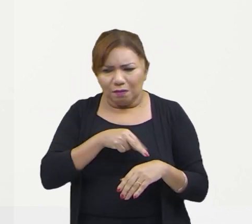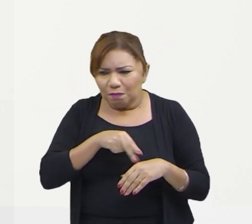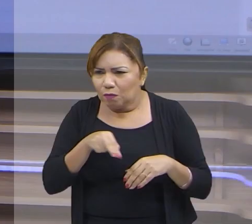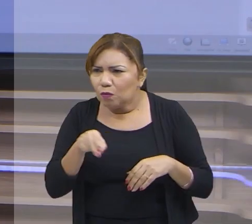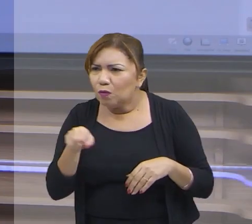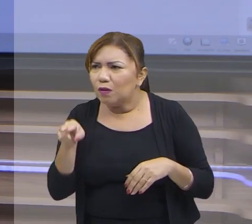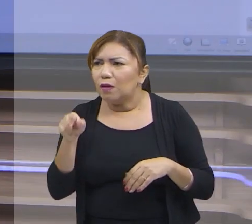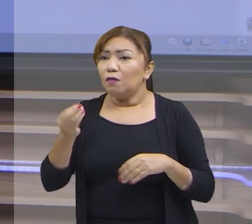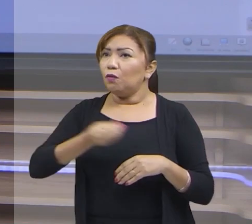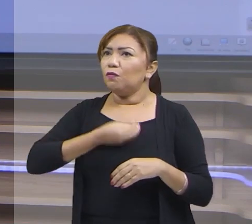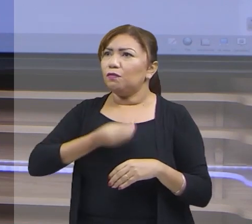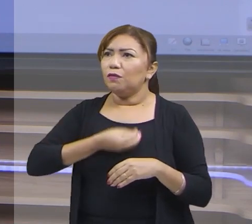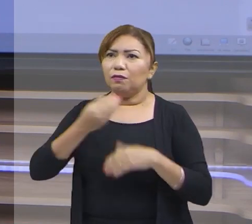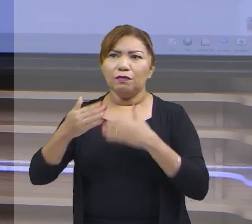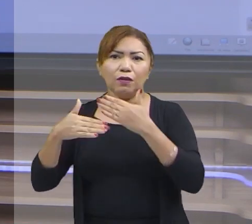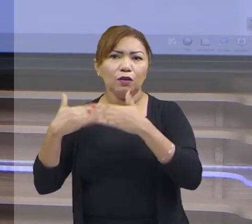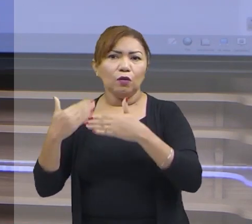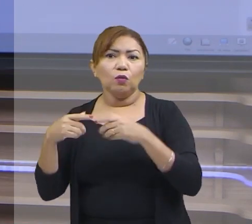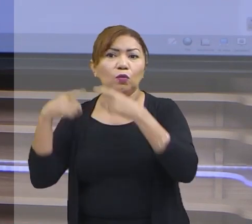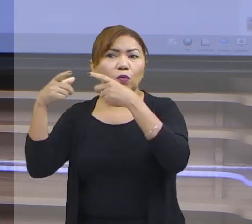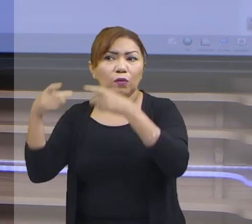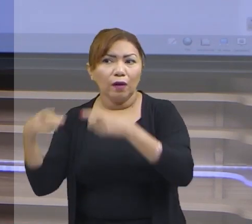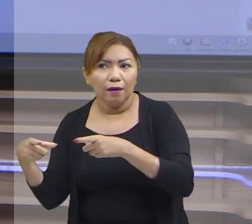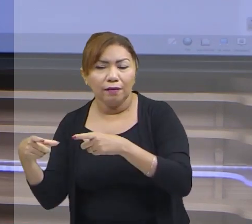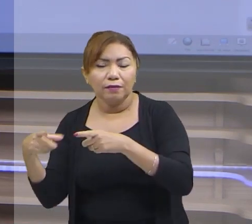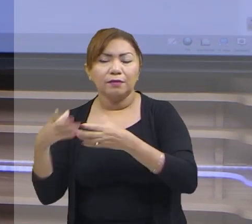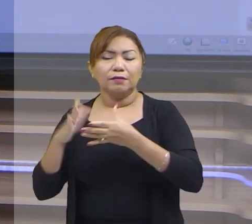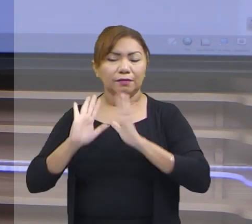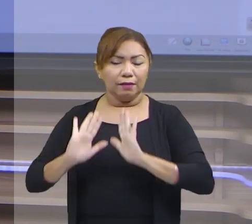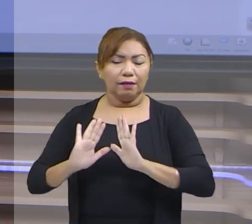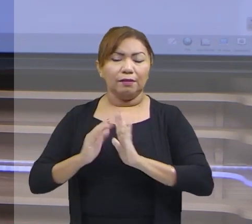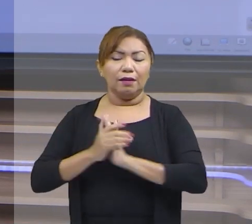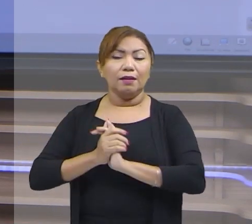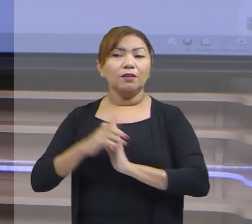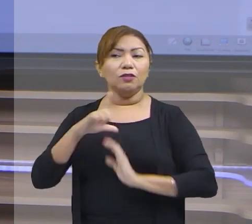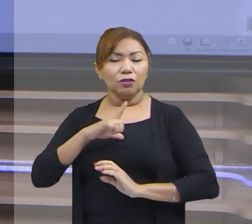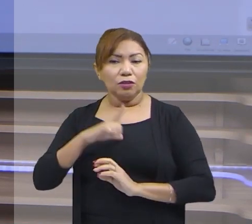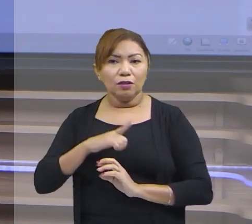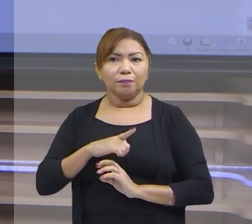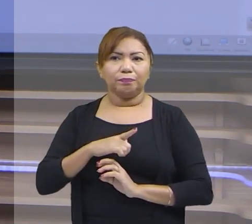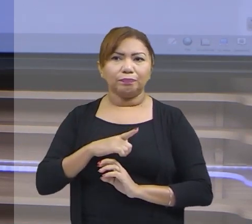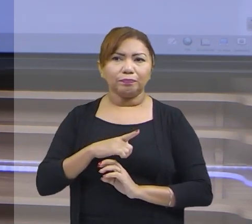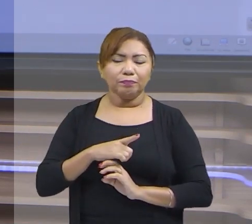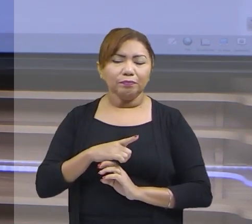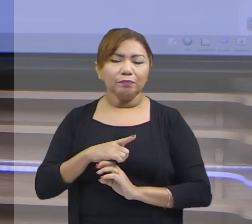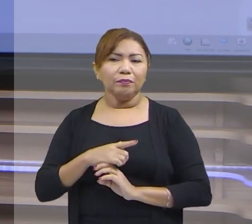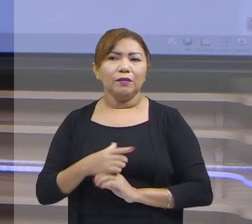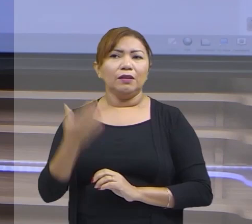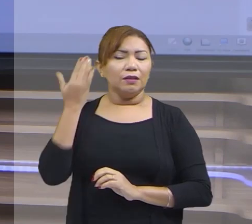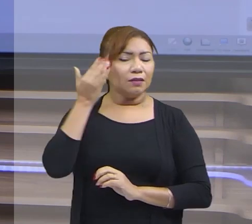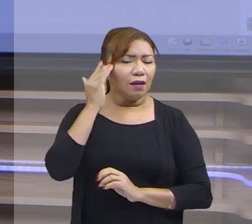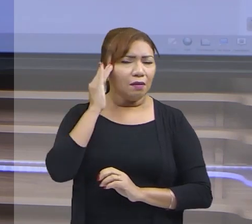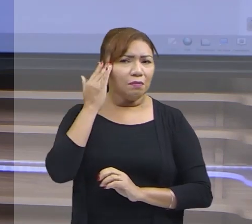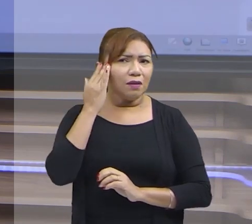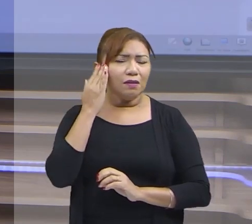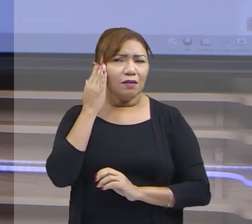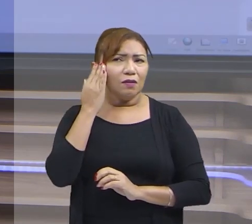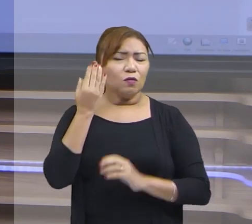e foi viver em outro canto. E já havia necessidade de maior